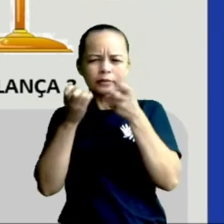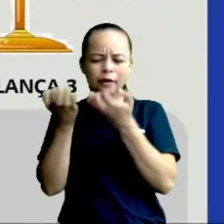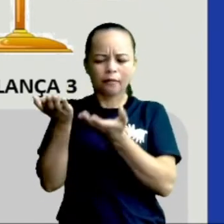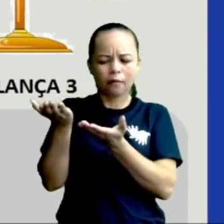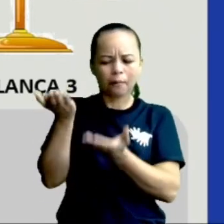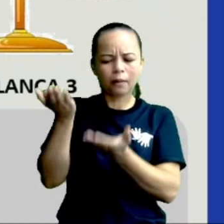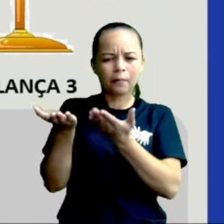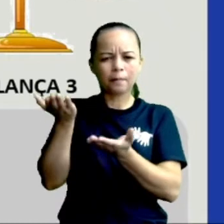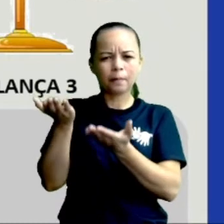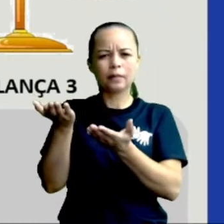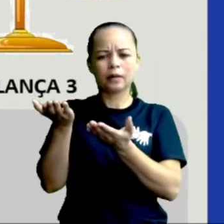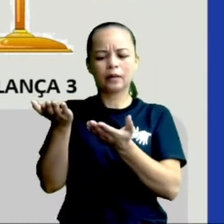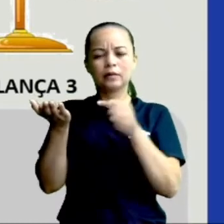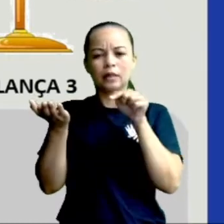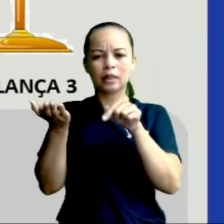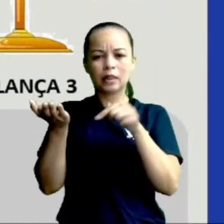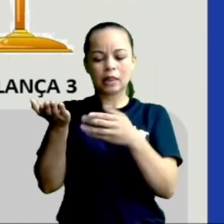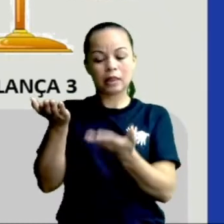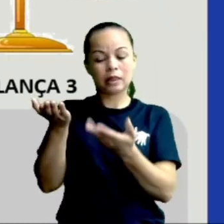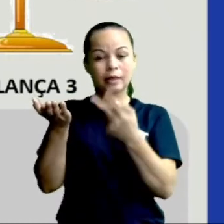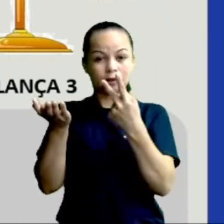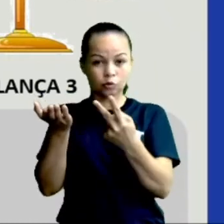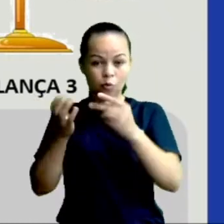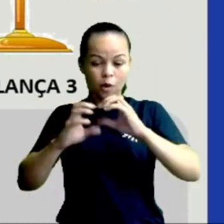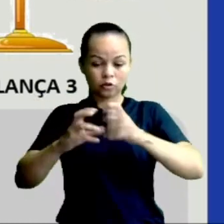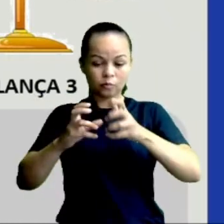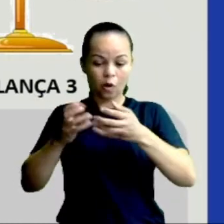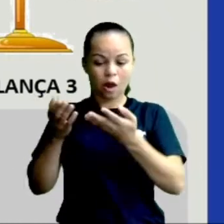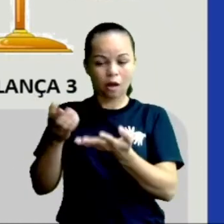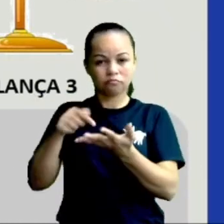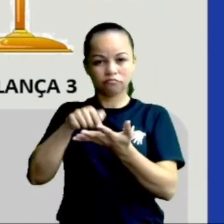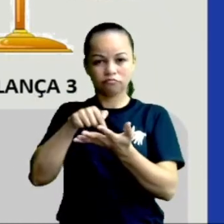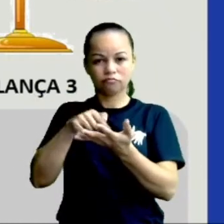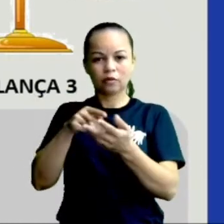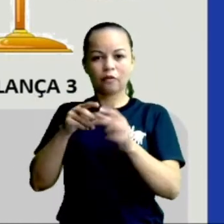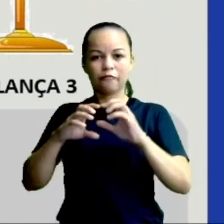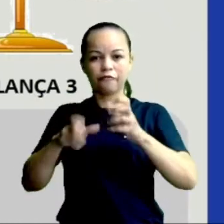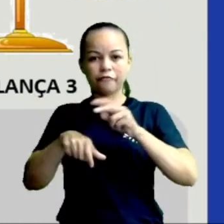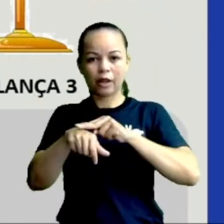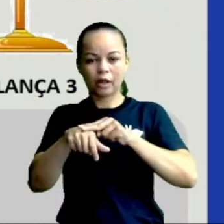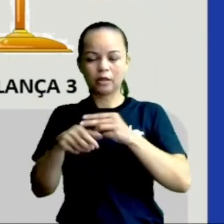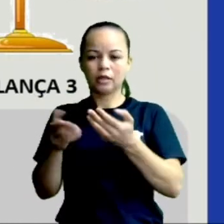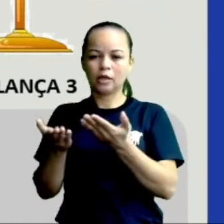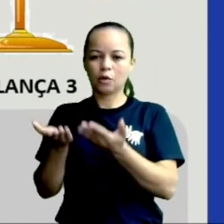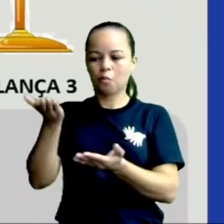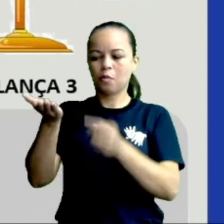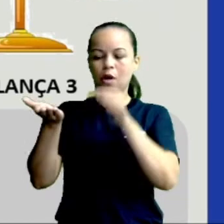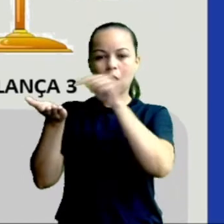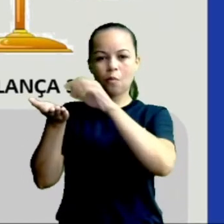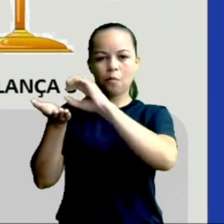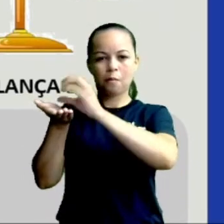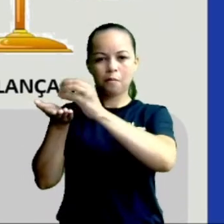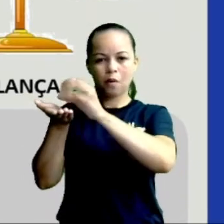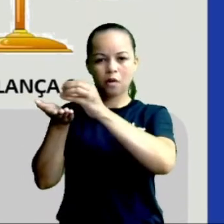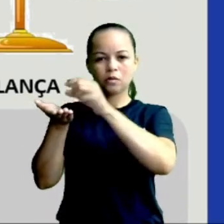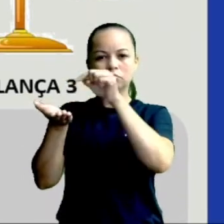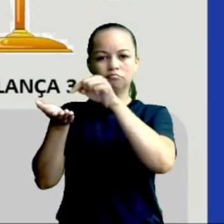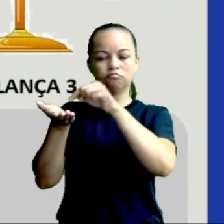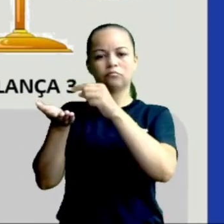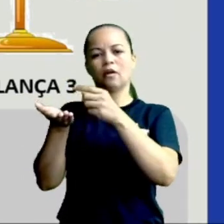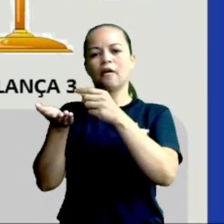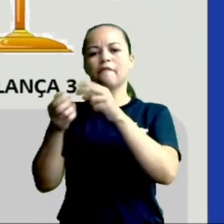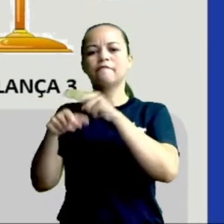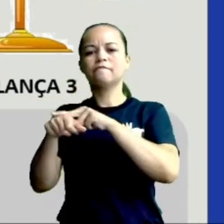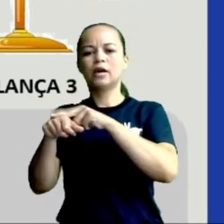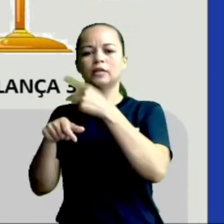dos pratos tem duas bolinhas verdes na verdade e no outro prato uma bolinha verde o que